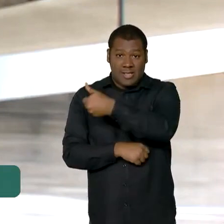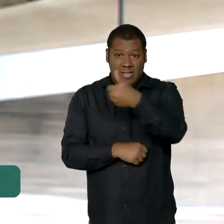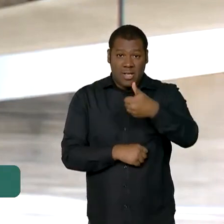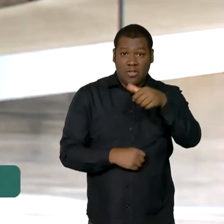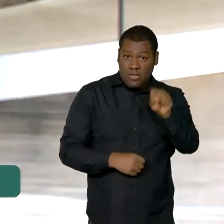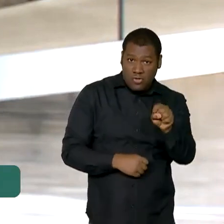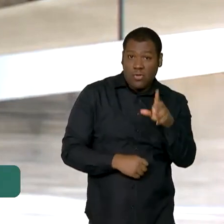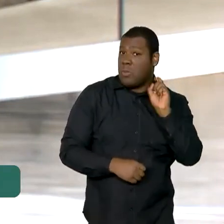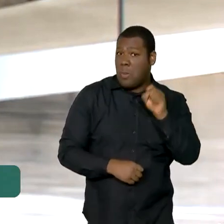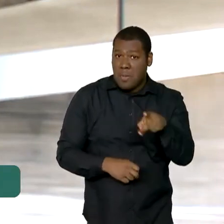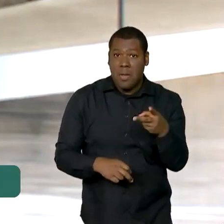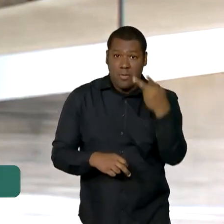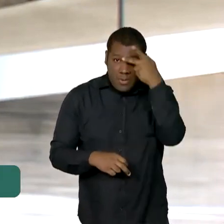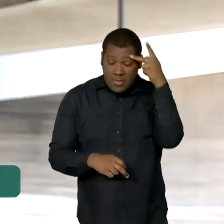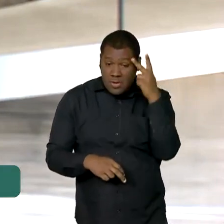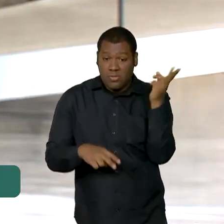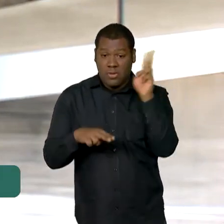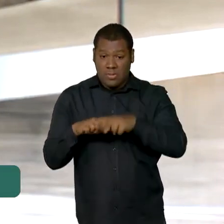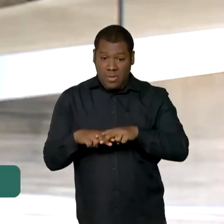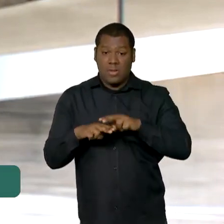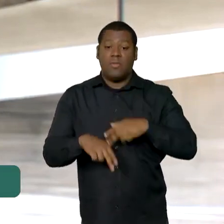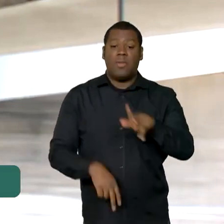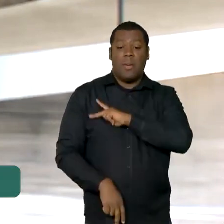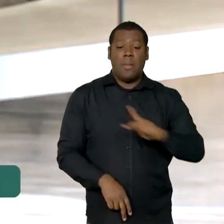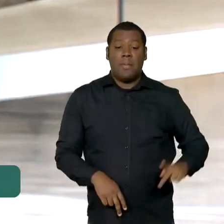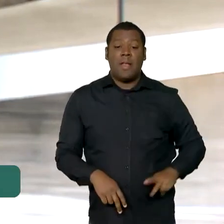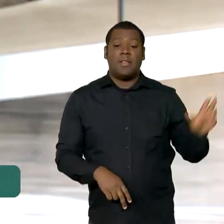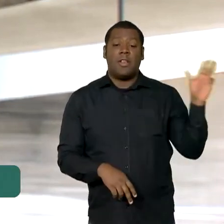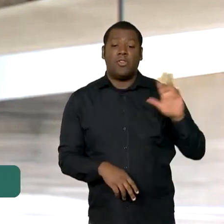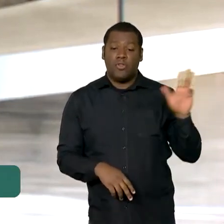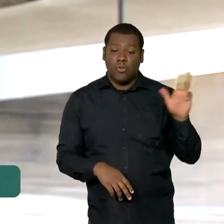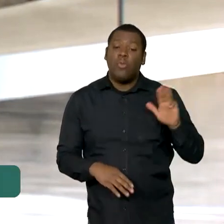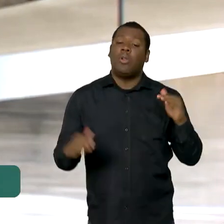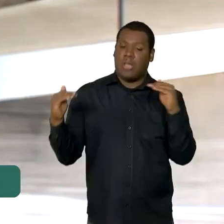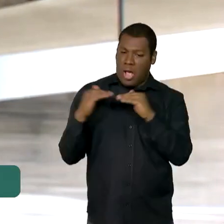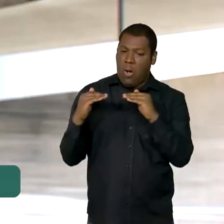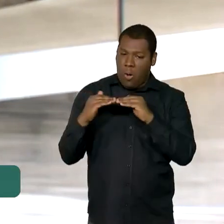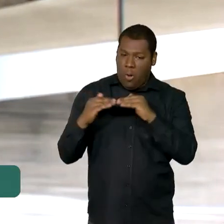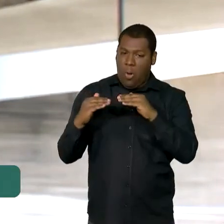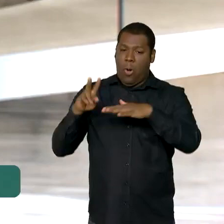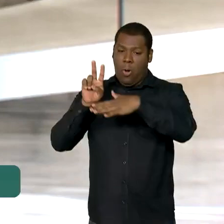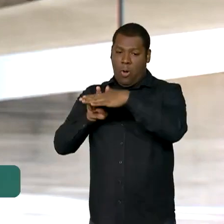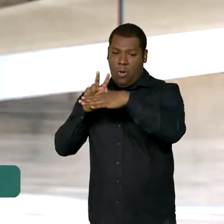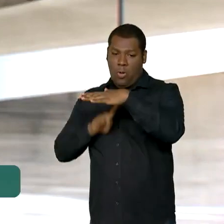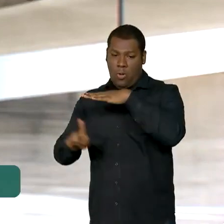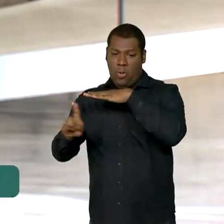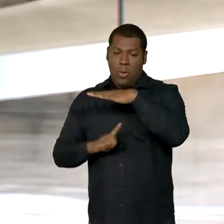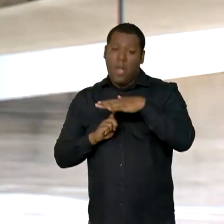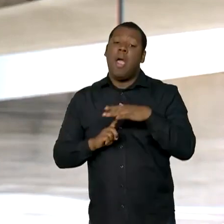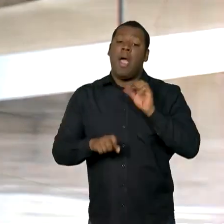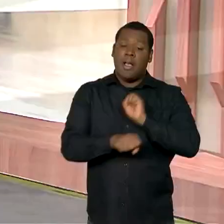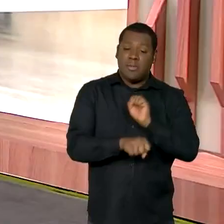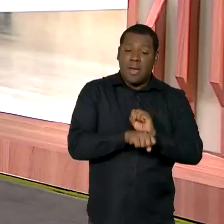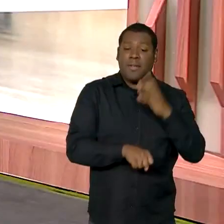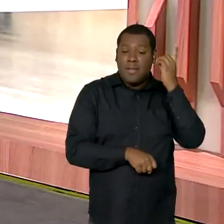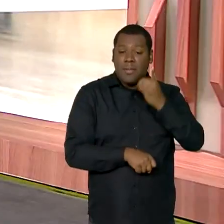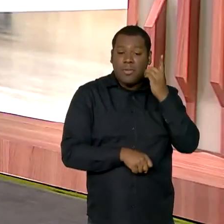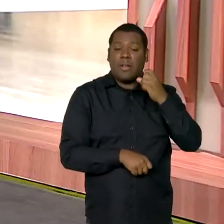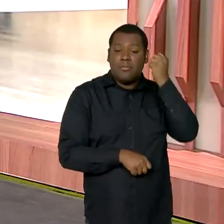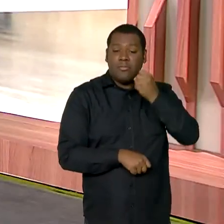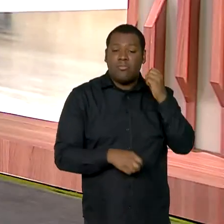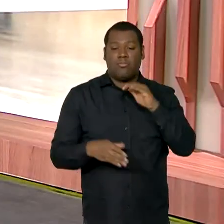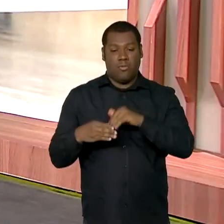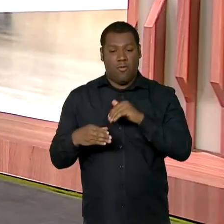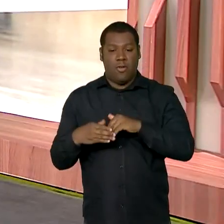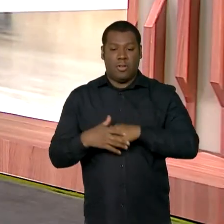regime semiaberto. O veto do presidente Lula agora volta para análise dos deputados e senadores. É isso, Roberto. Volto com você no